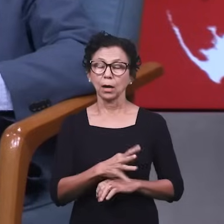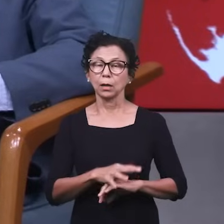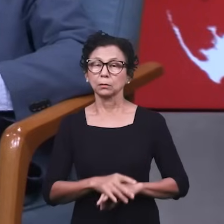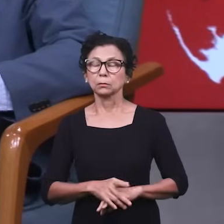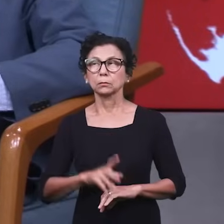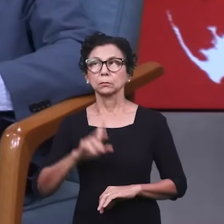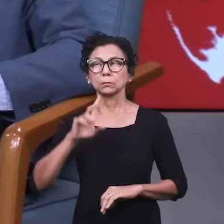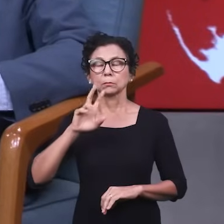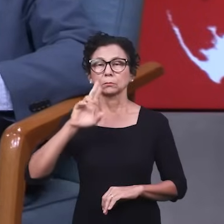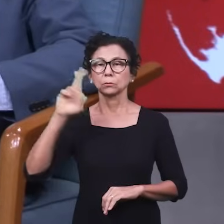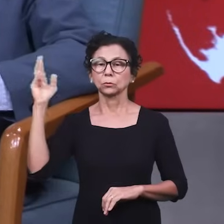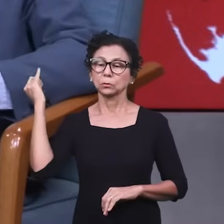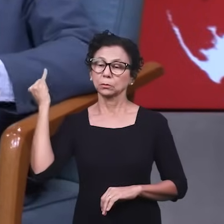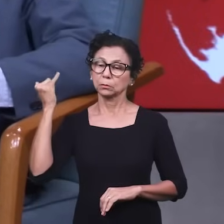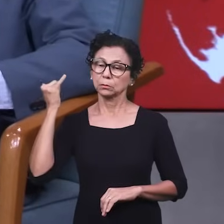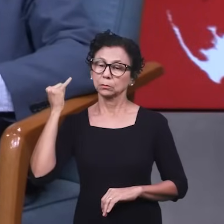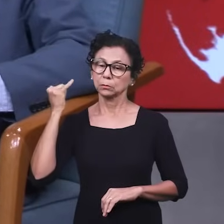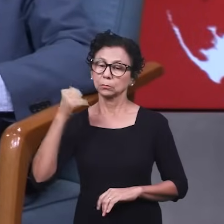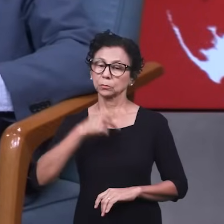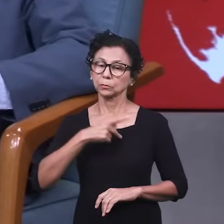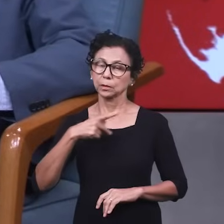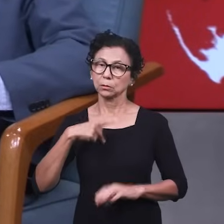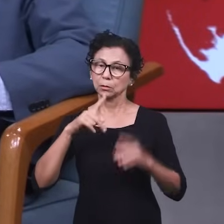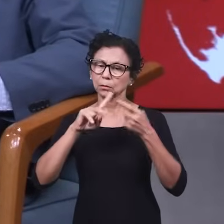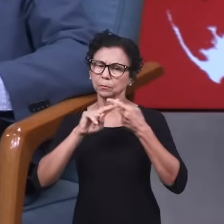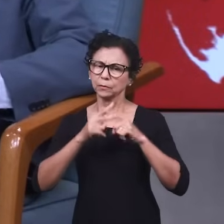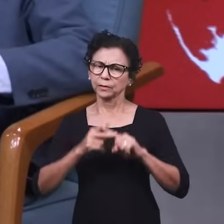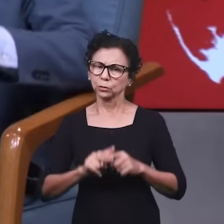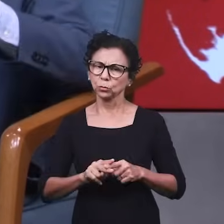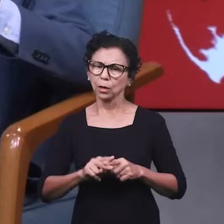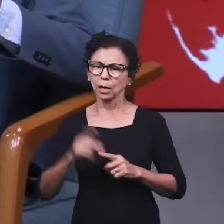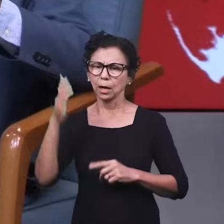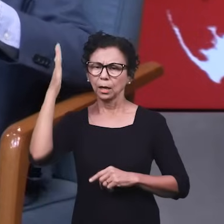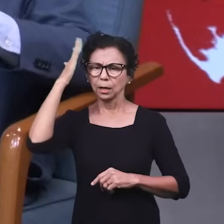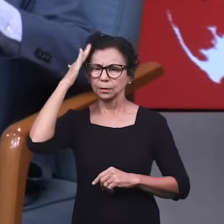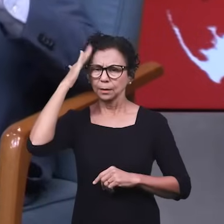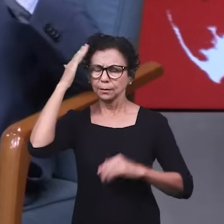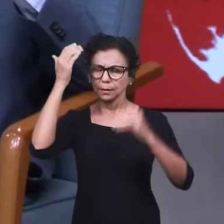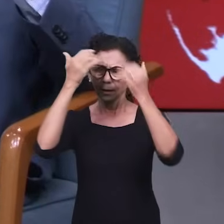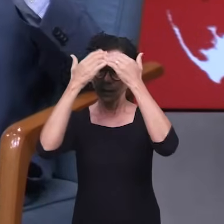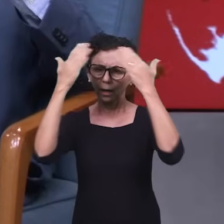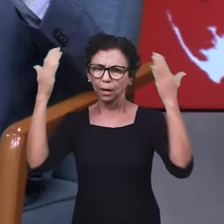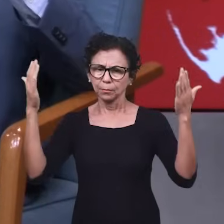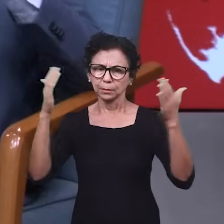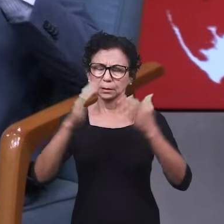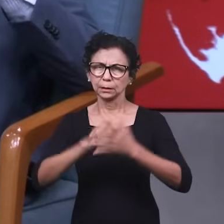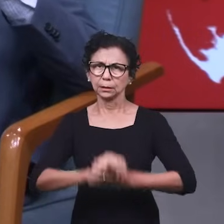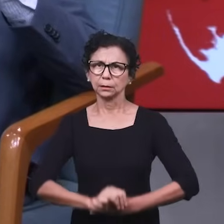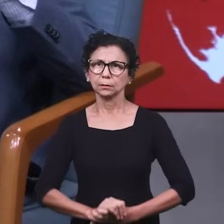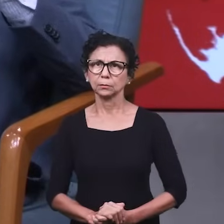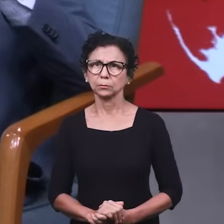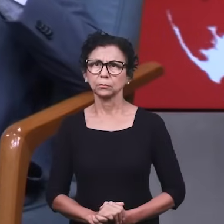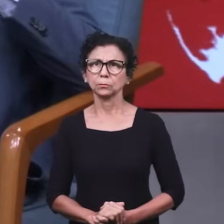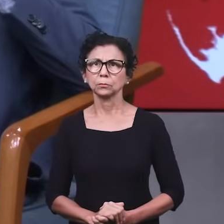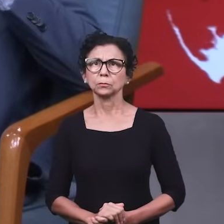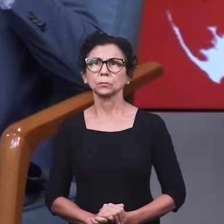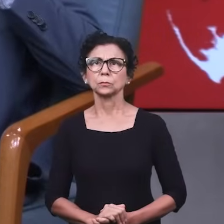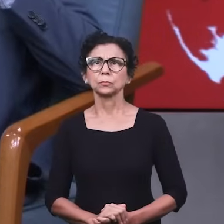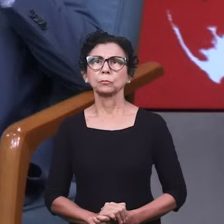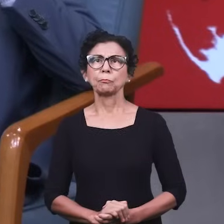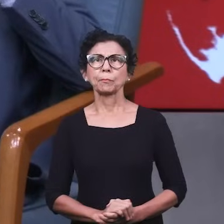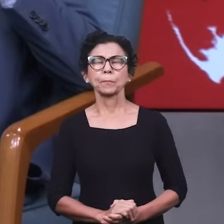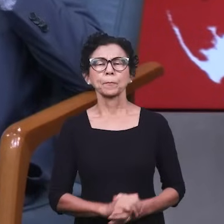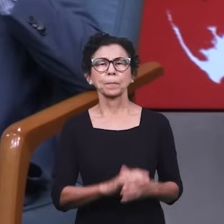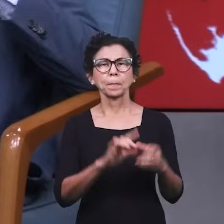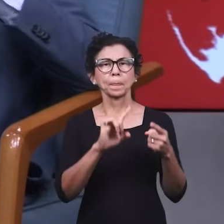aperfeiçoamento do nosso entendimento, e o Senhor disse que esse ano, o ano estaria dividido em 4 partes.